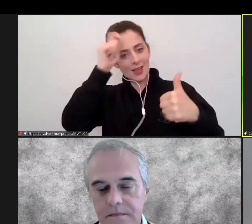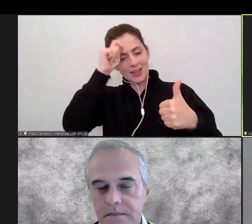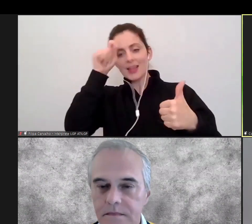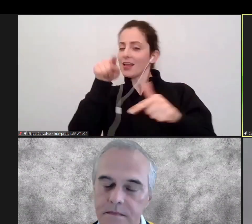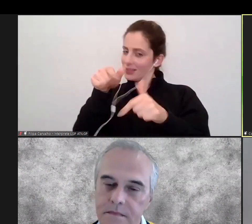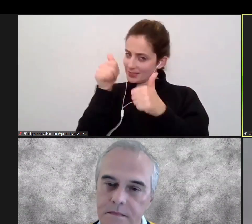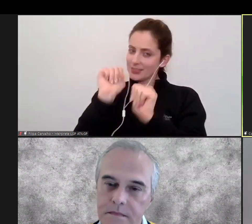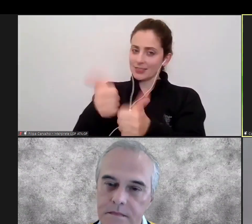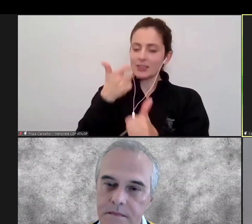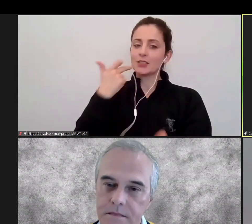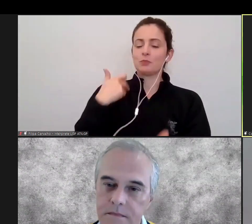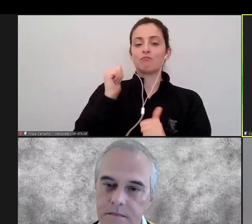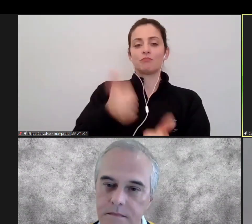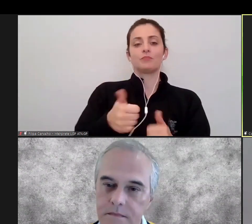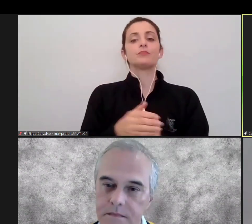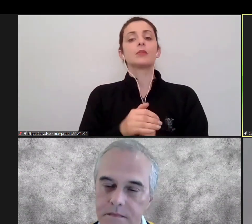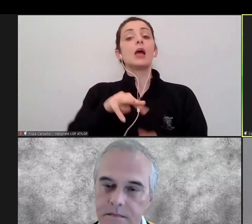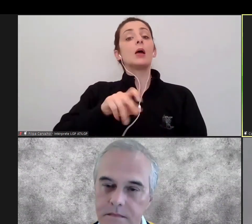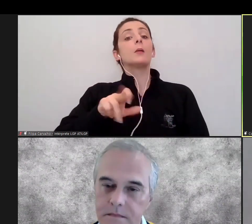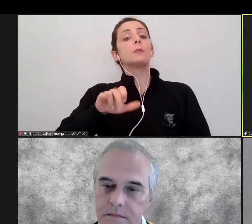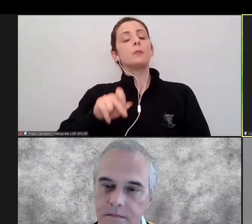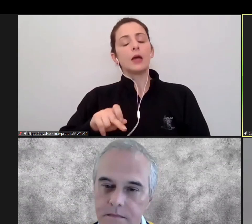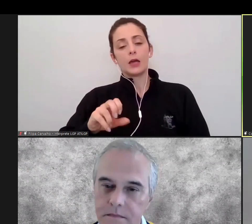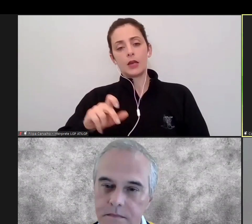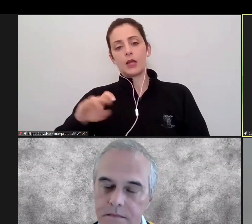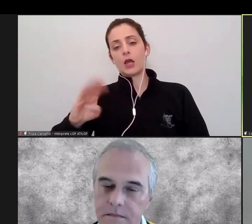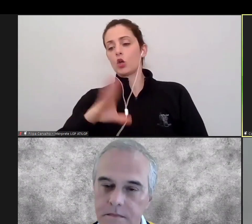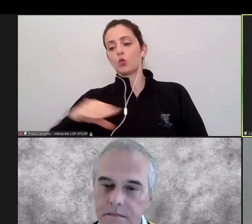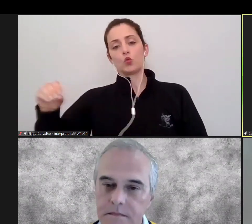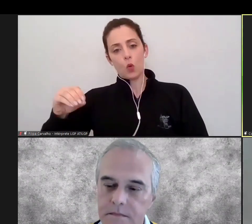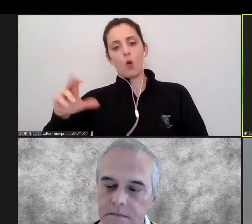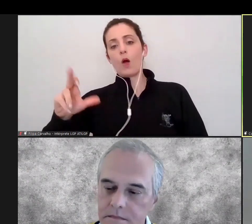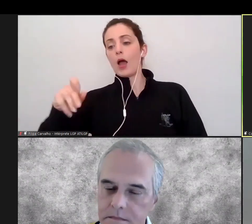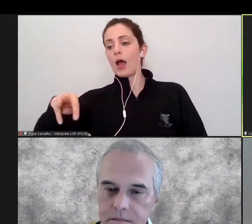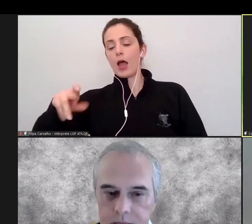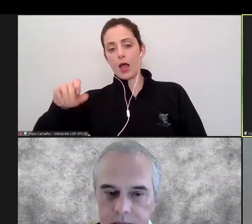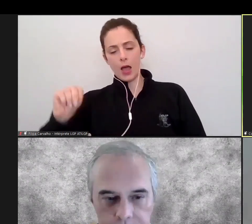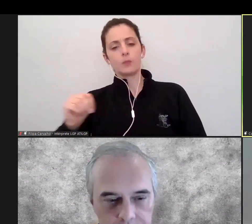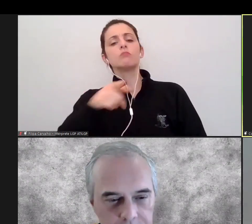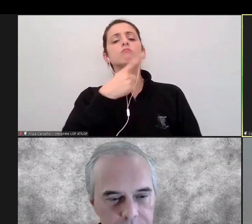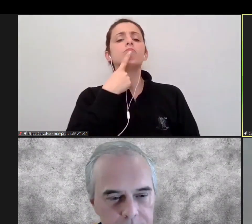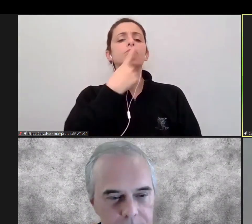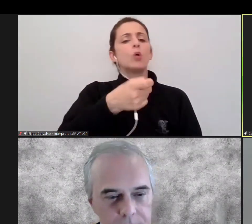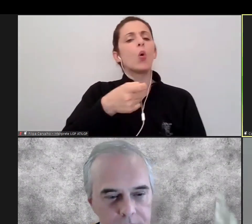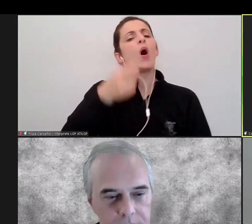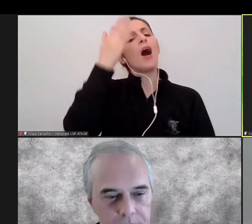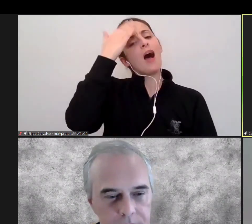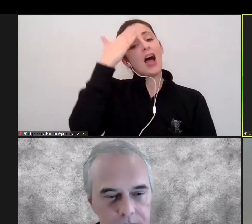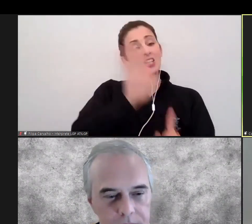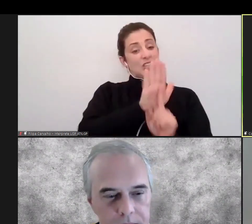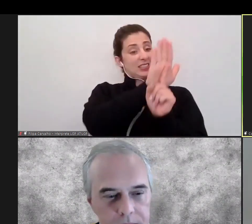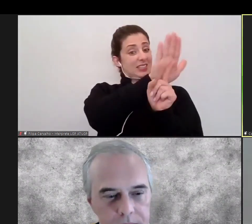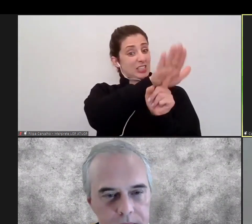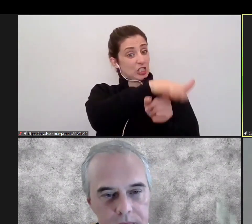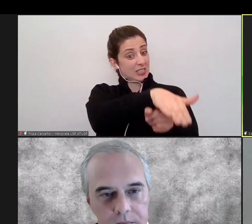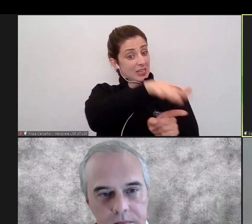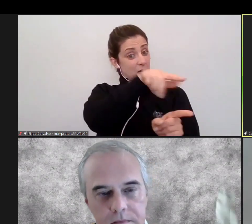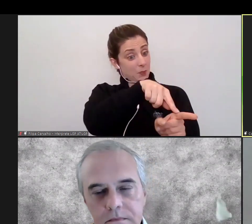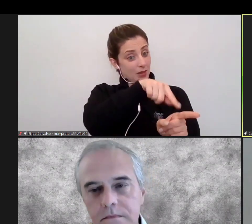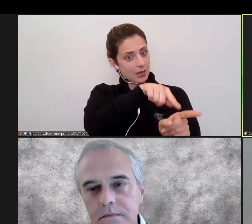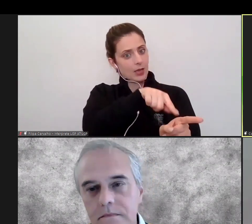para outra questão. Maria João Antunes Ramos, ela pergunta, Eduardo, consideram que a discriminação existente passa apenas